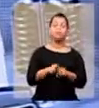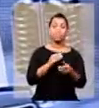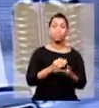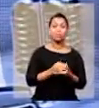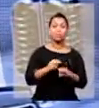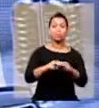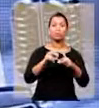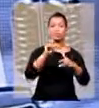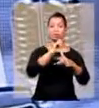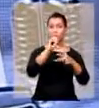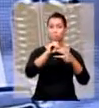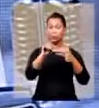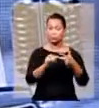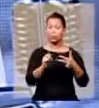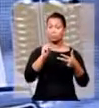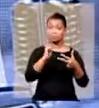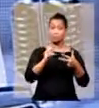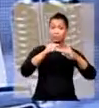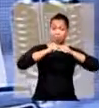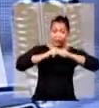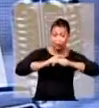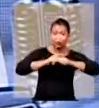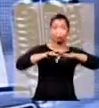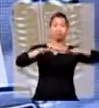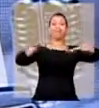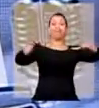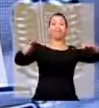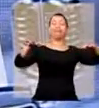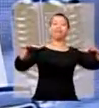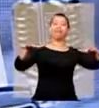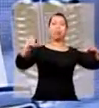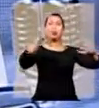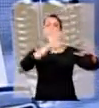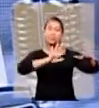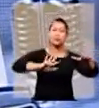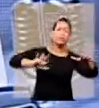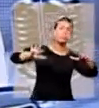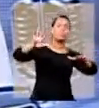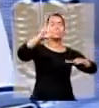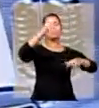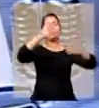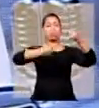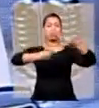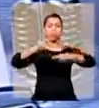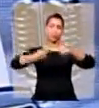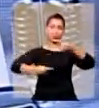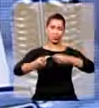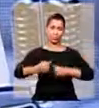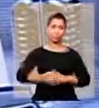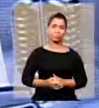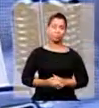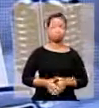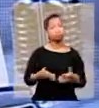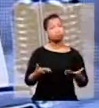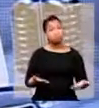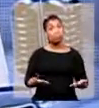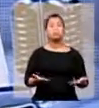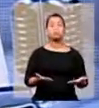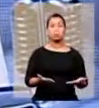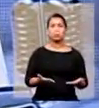expande nacionalmente essa discussão. Sem dúvida. Provavelmente esse tema entra na grade,